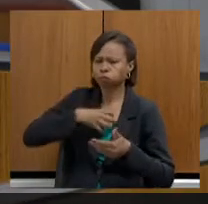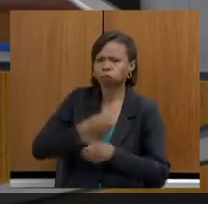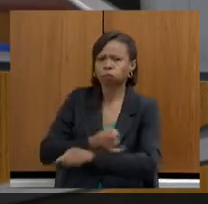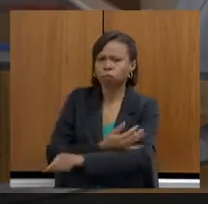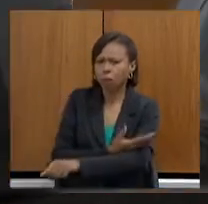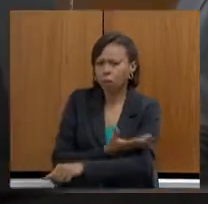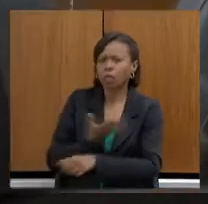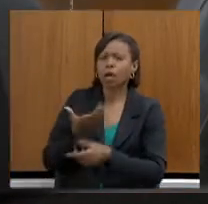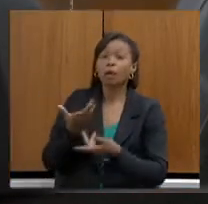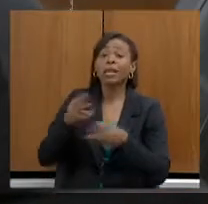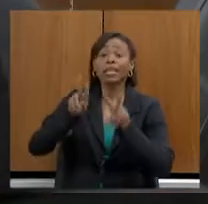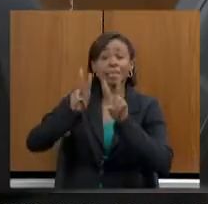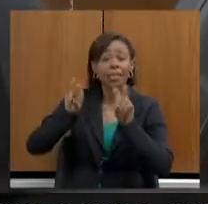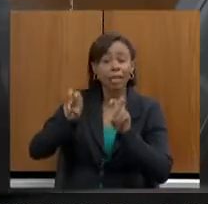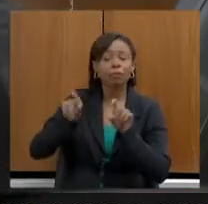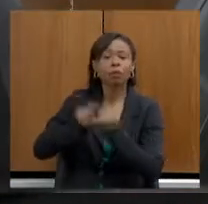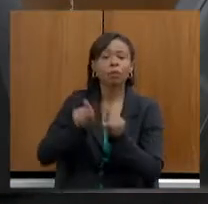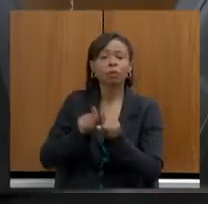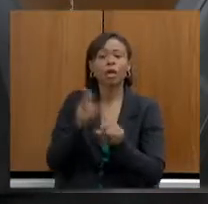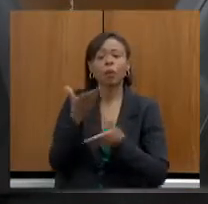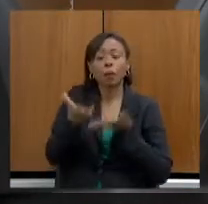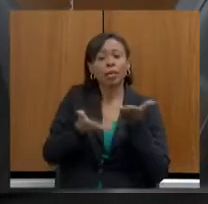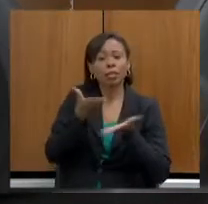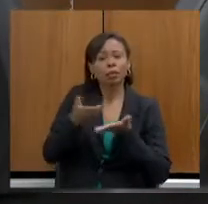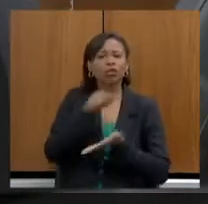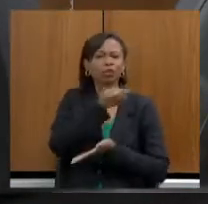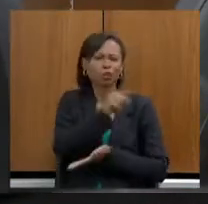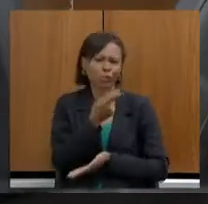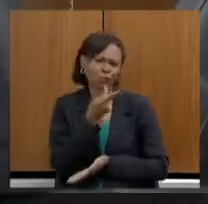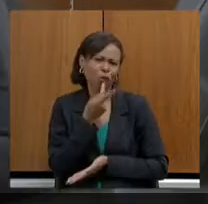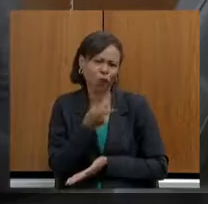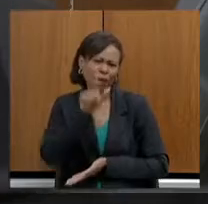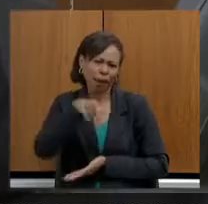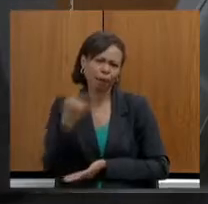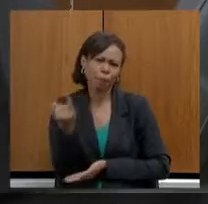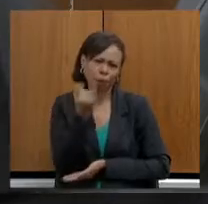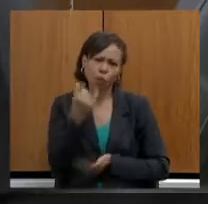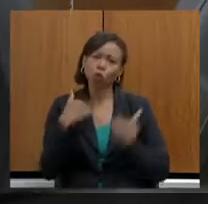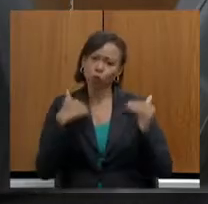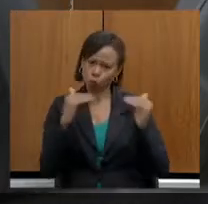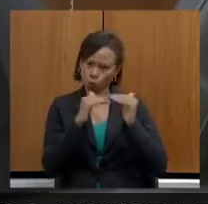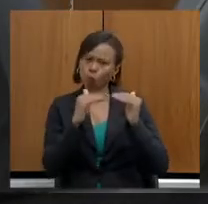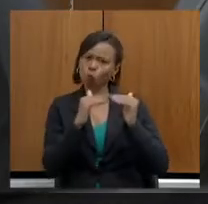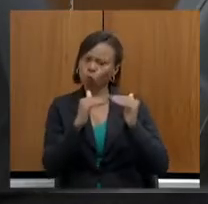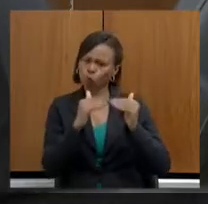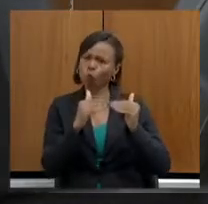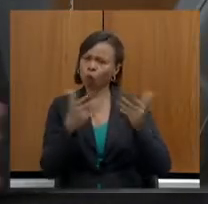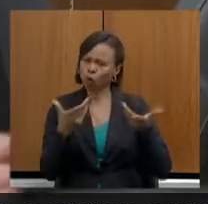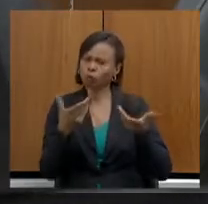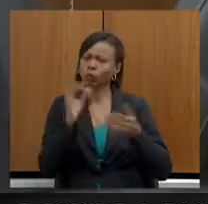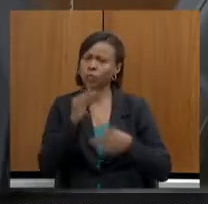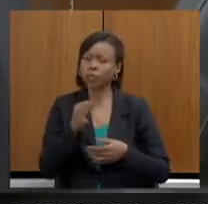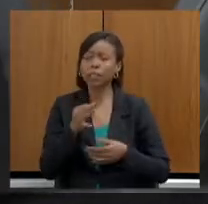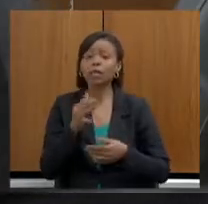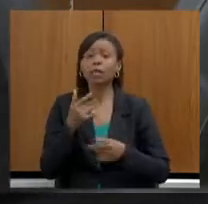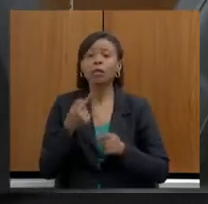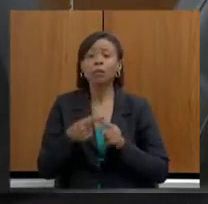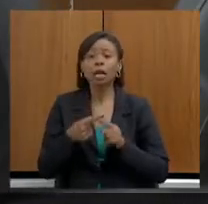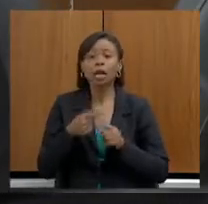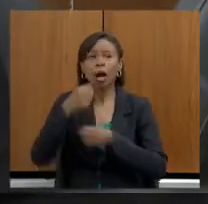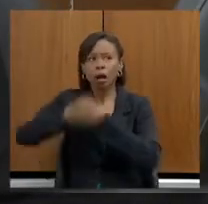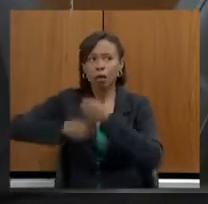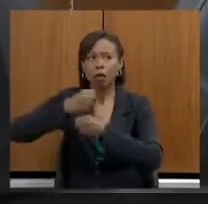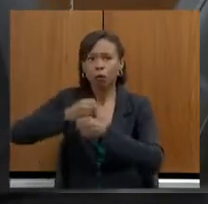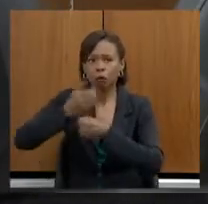nesse tema um atendimento que o senhor destaca né como sendo importante eu concordo plenamente sabe a partir do